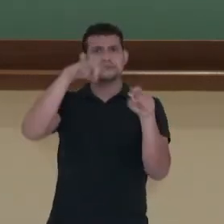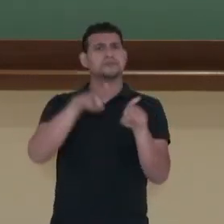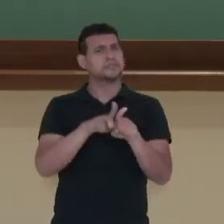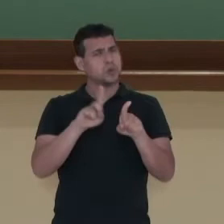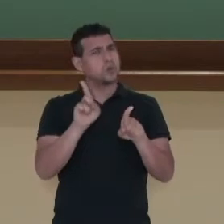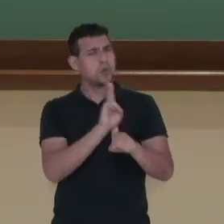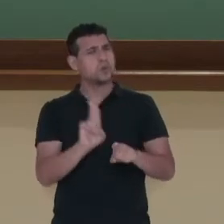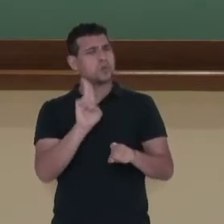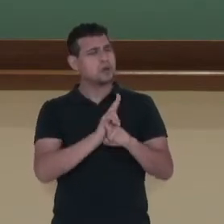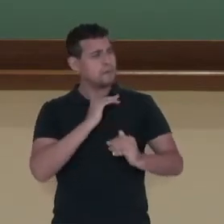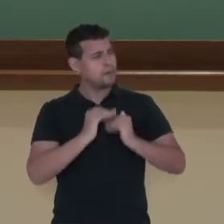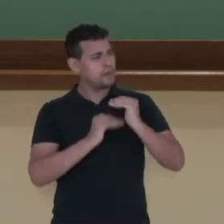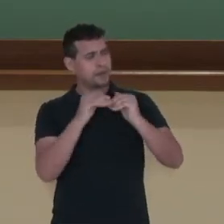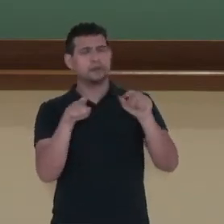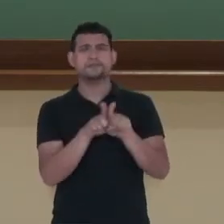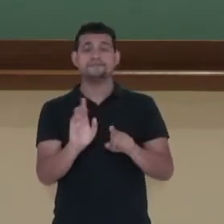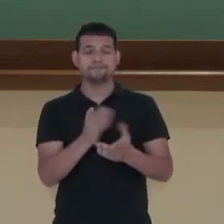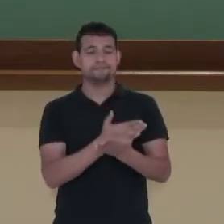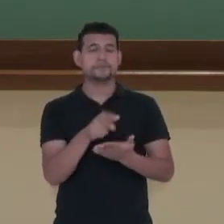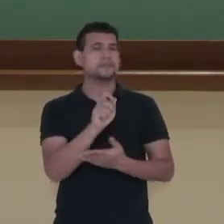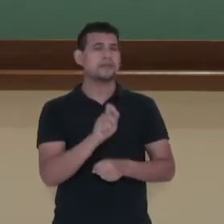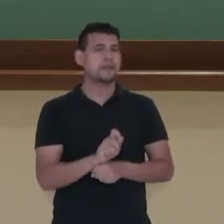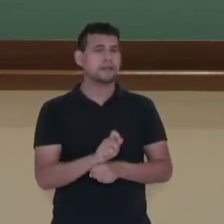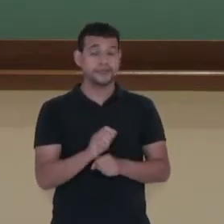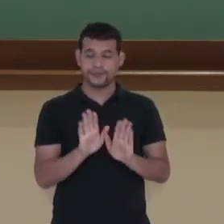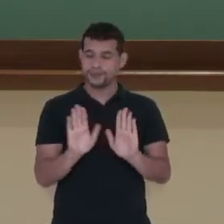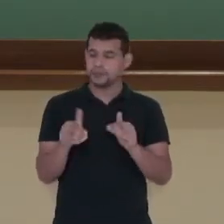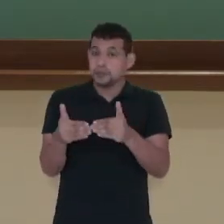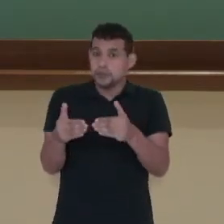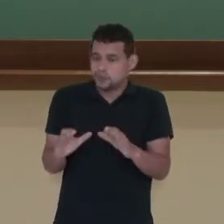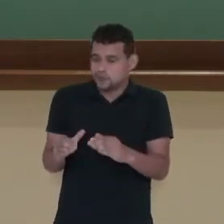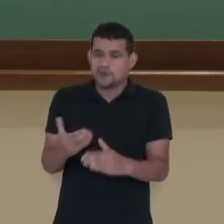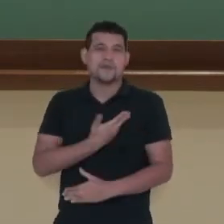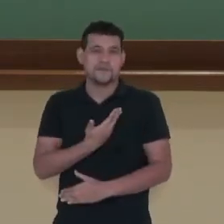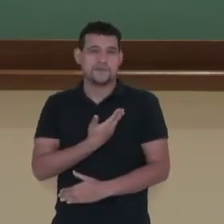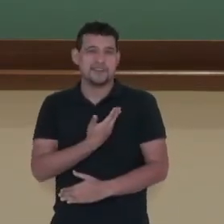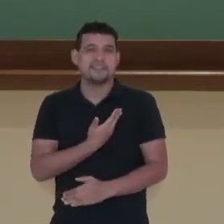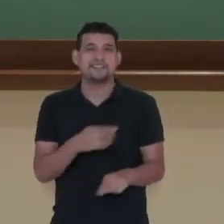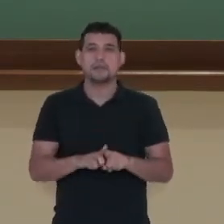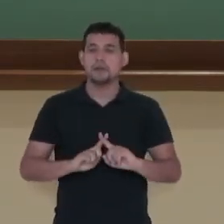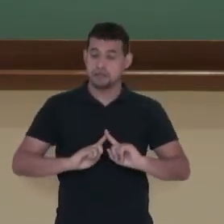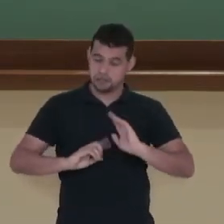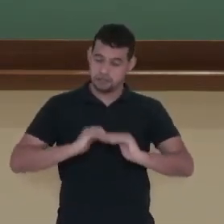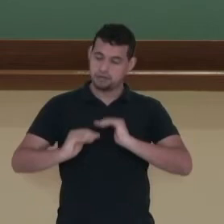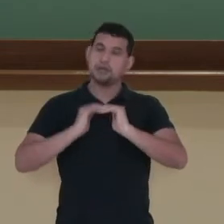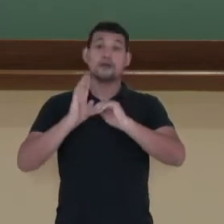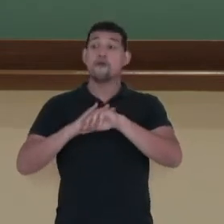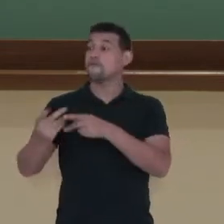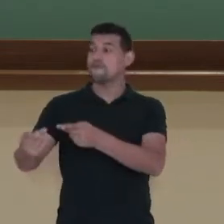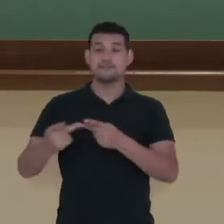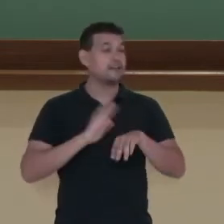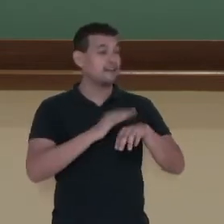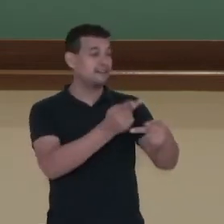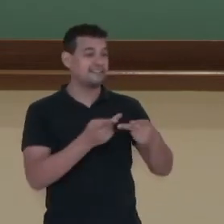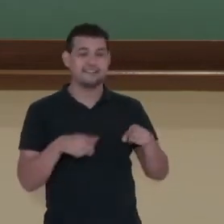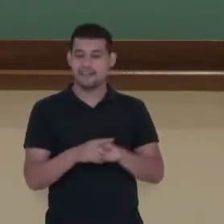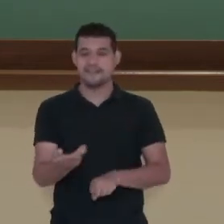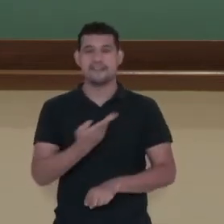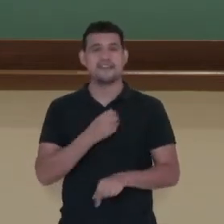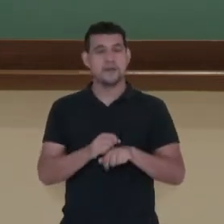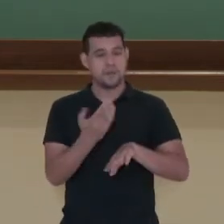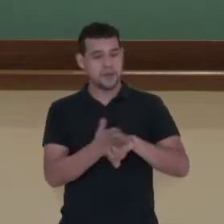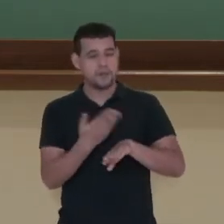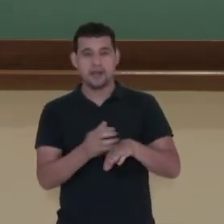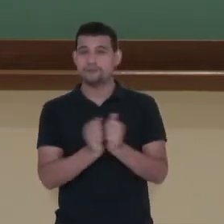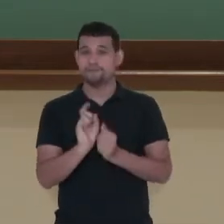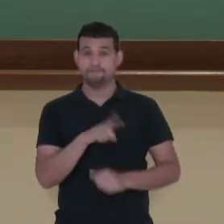para transpor. Começamos ali com um grupo pequeno de amigos, né? Daí nós podemos chamar mais amigos para fazer essa prática